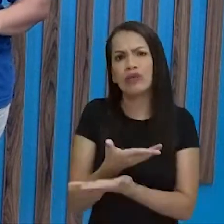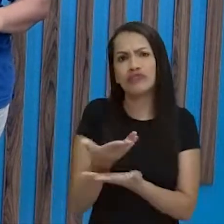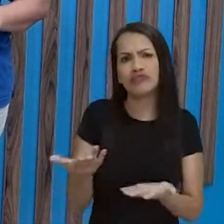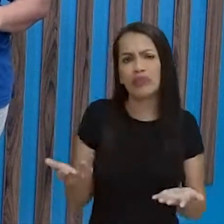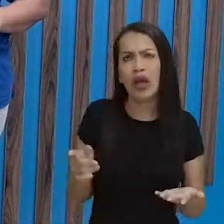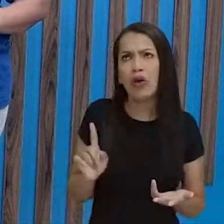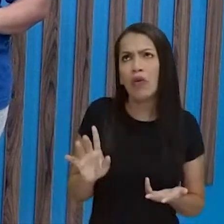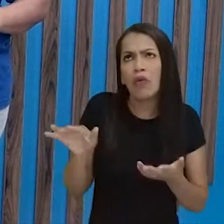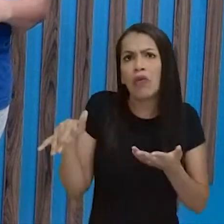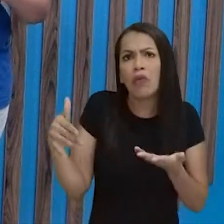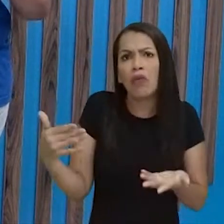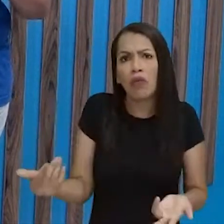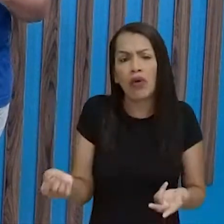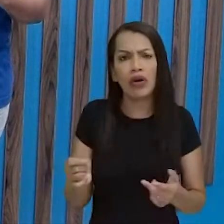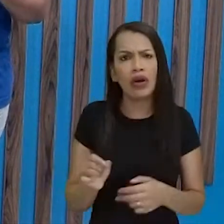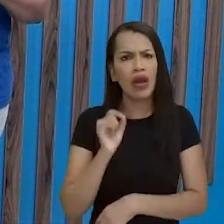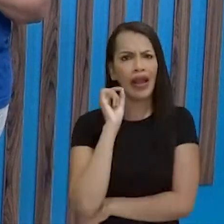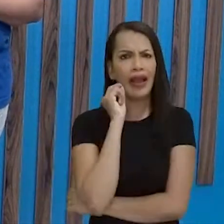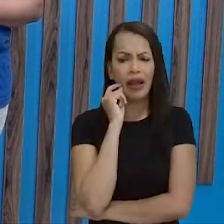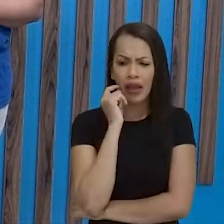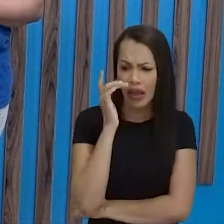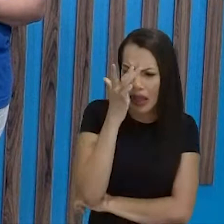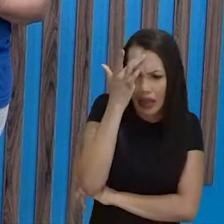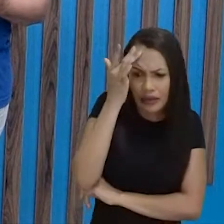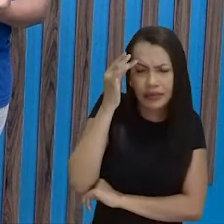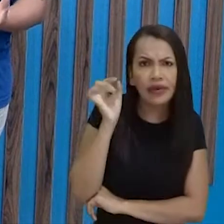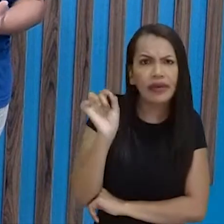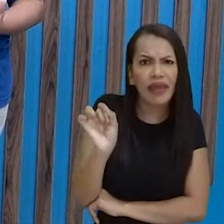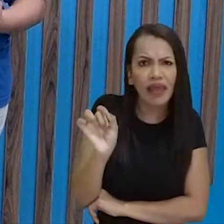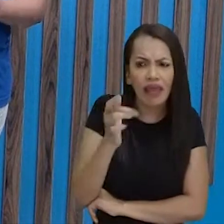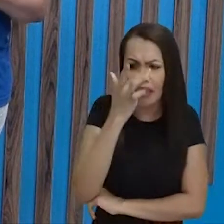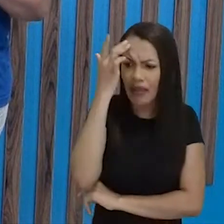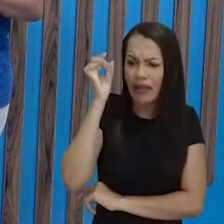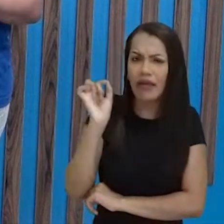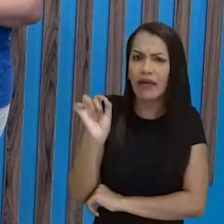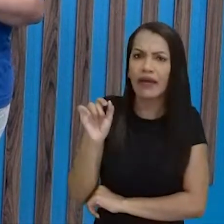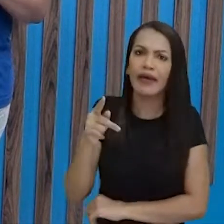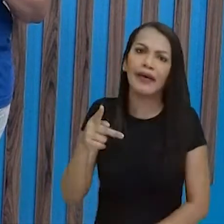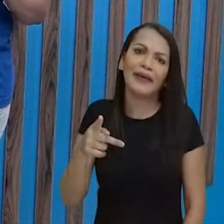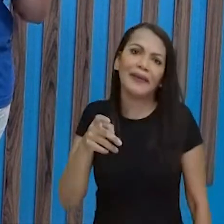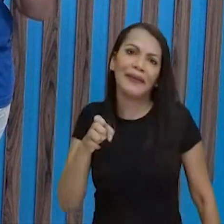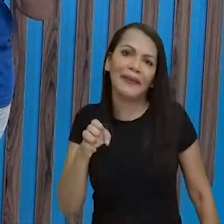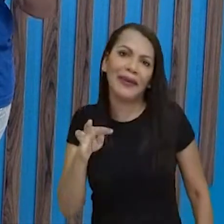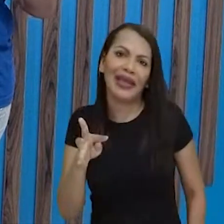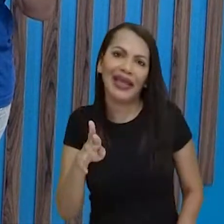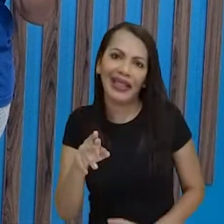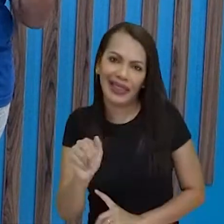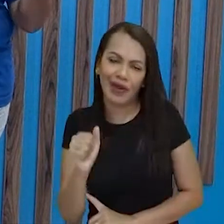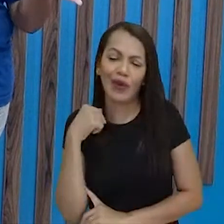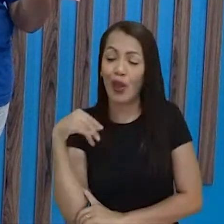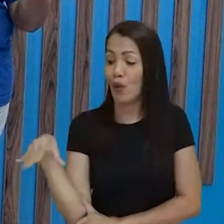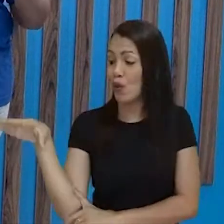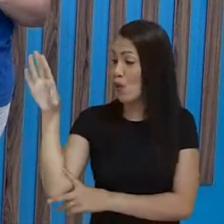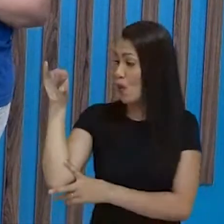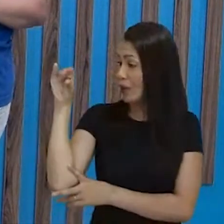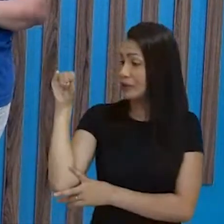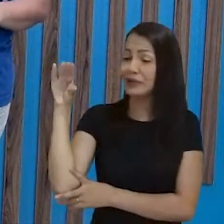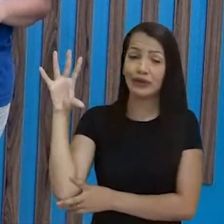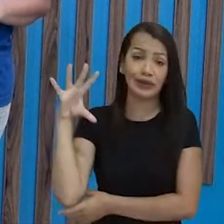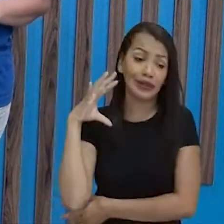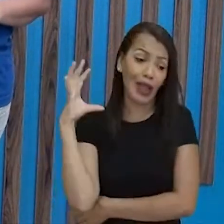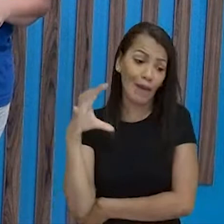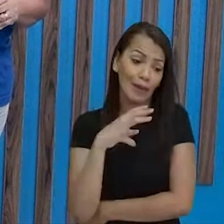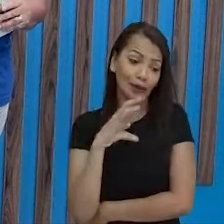tema? Pergunta também, quem? Foi com quem? Foi com Petra, a cisne lá que se apaixonou por um pedalinho.